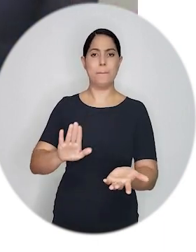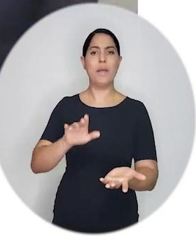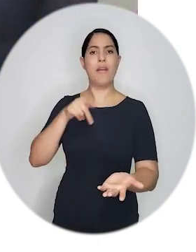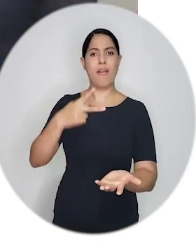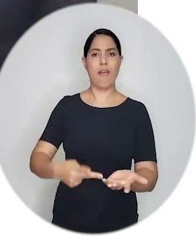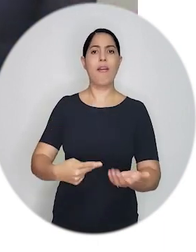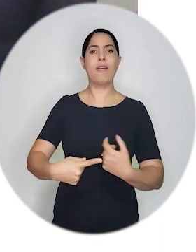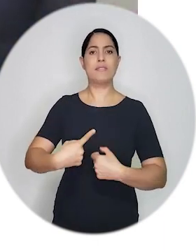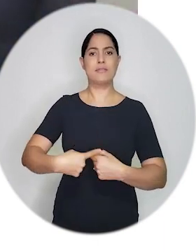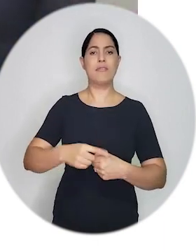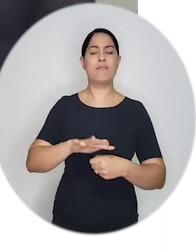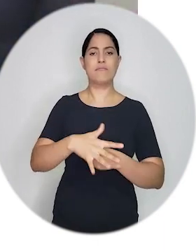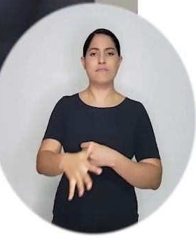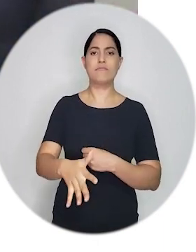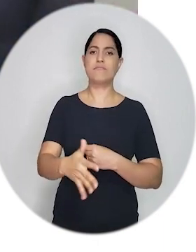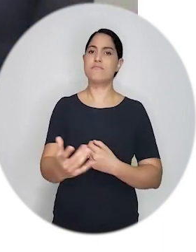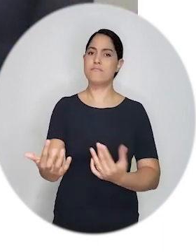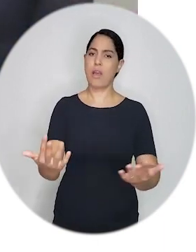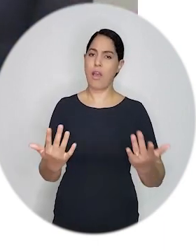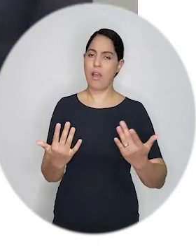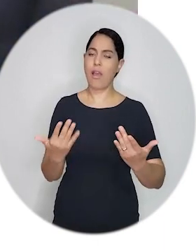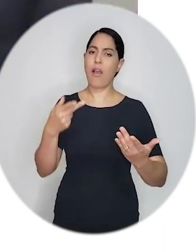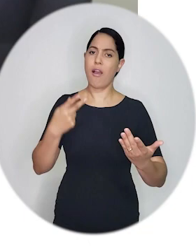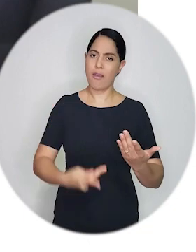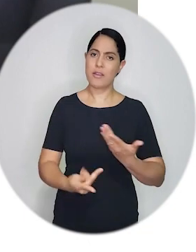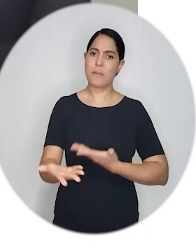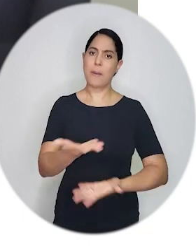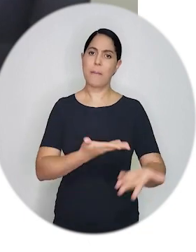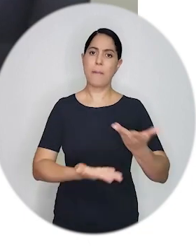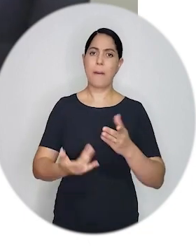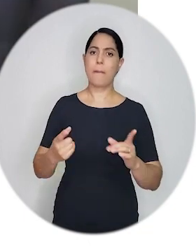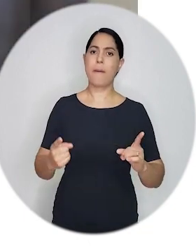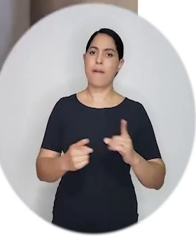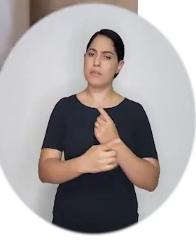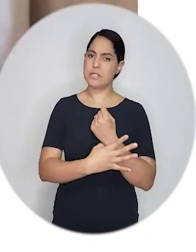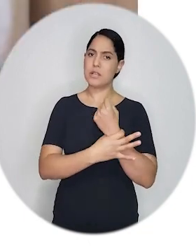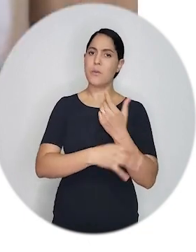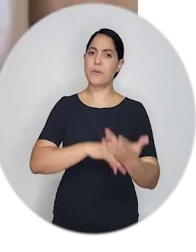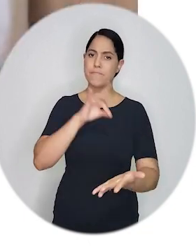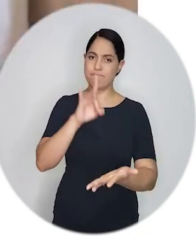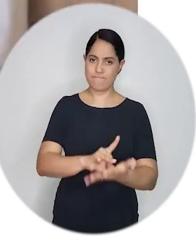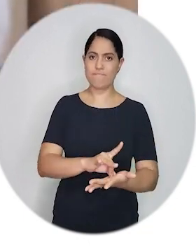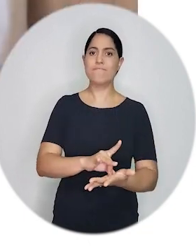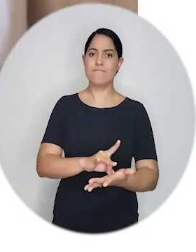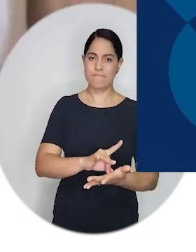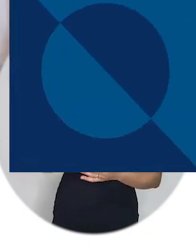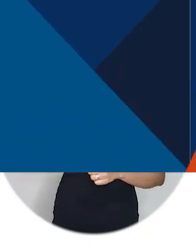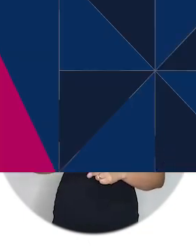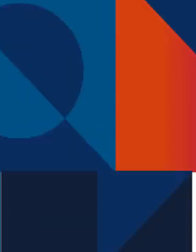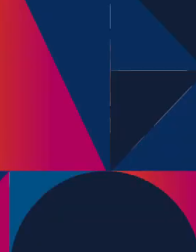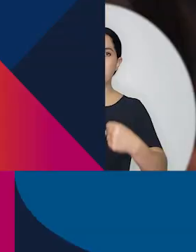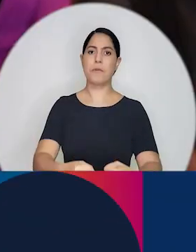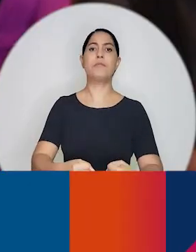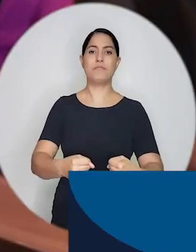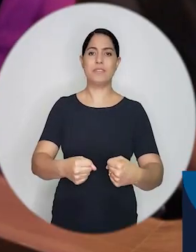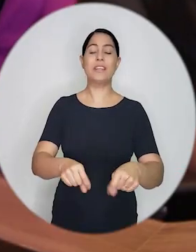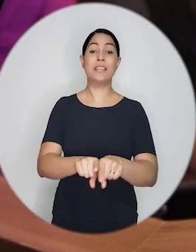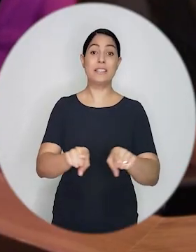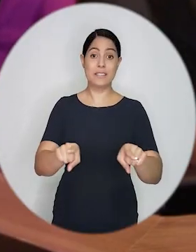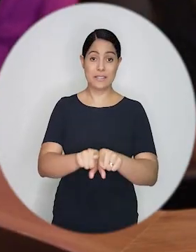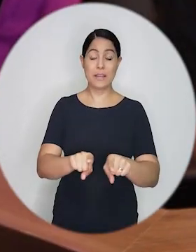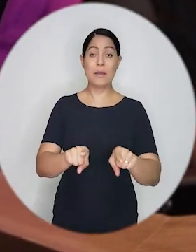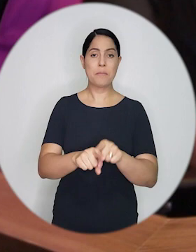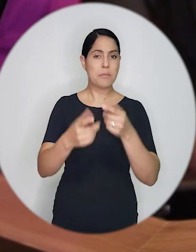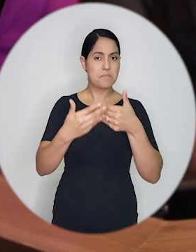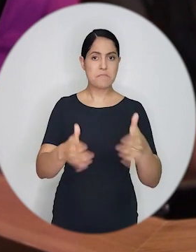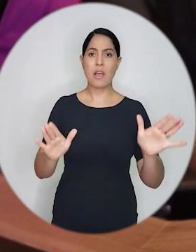aqui, nesta sede, com um local ainda mais apto a receber a advocacia. Aqui a nossa classe terá um porto seguro, um